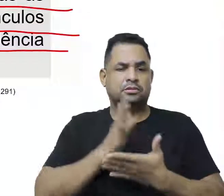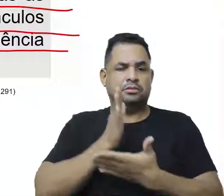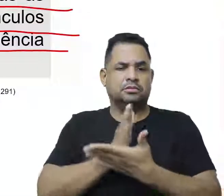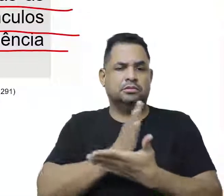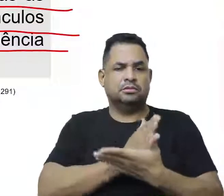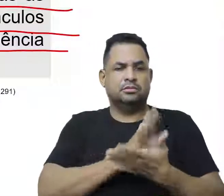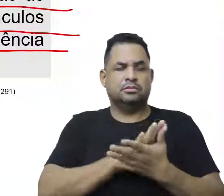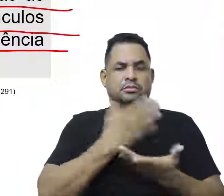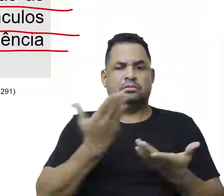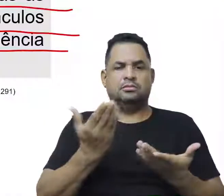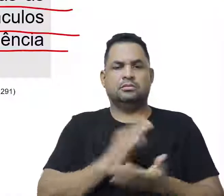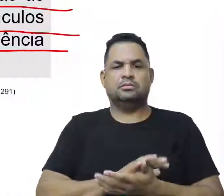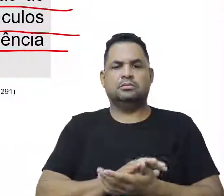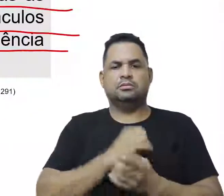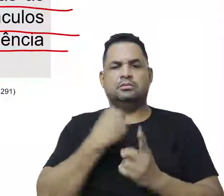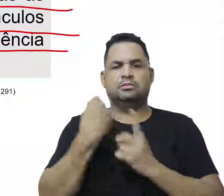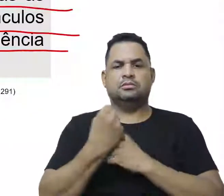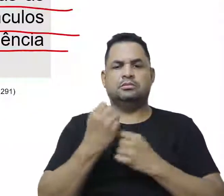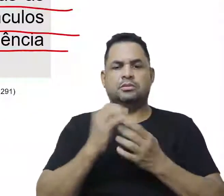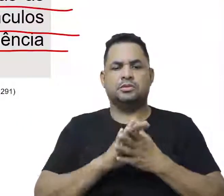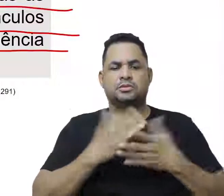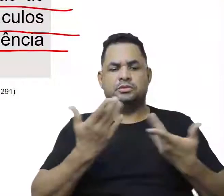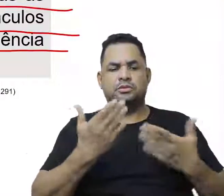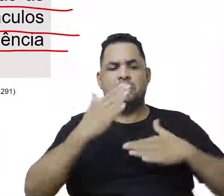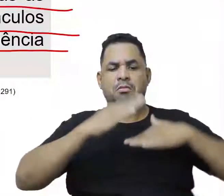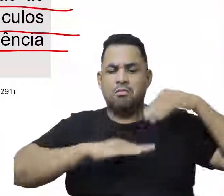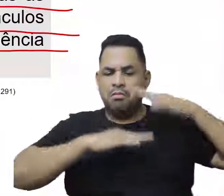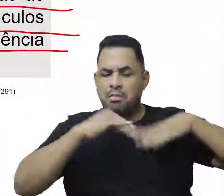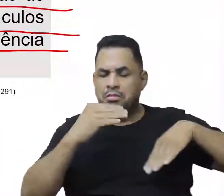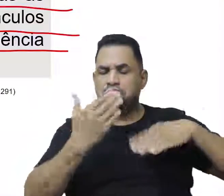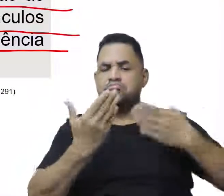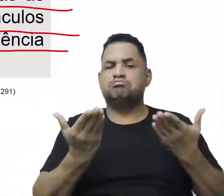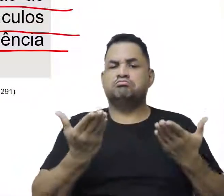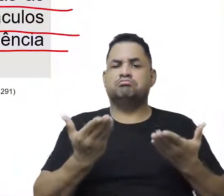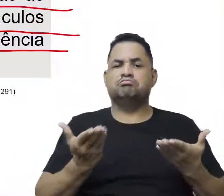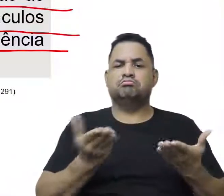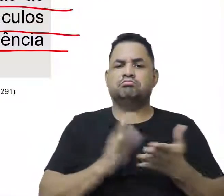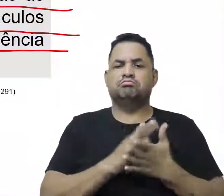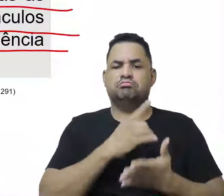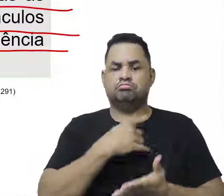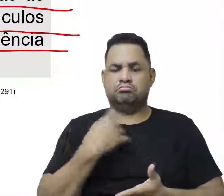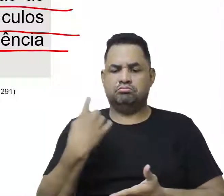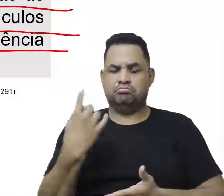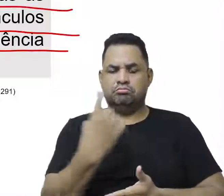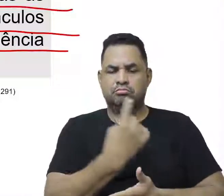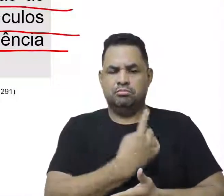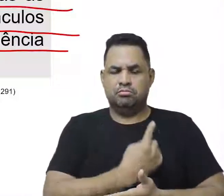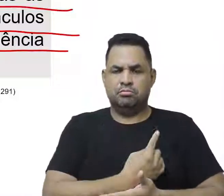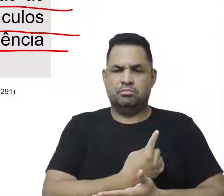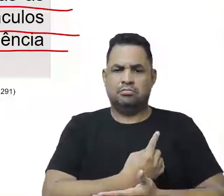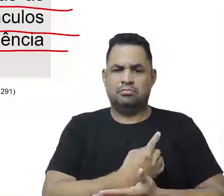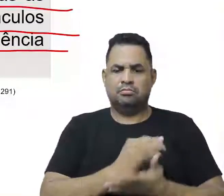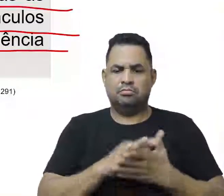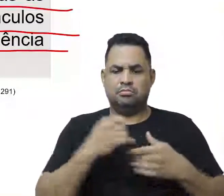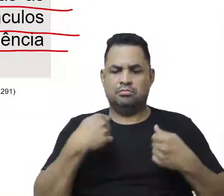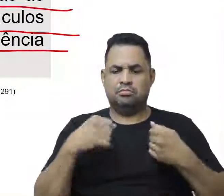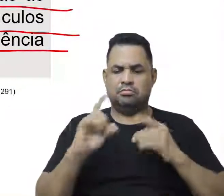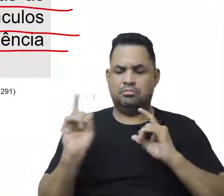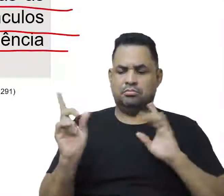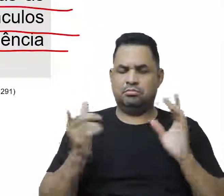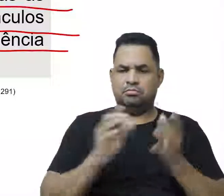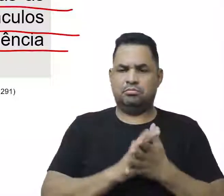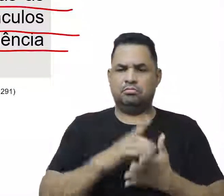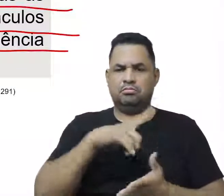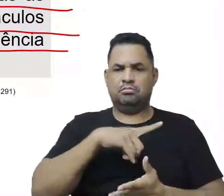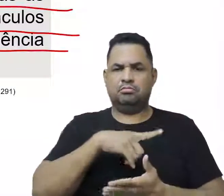né social do trabalho a sua profissão né um nós estamos um precisa do